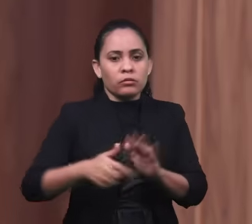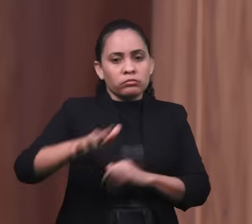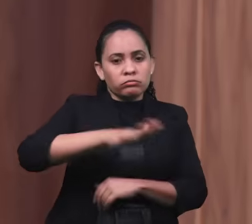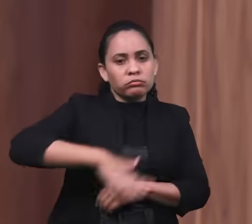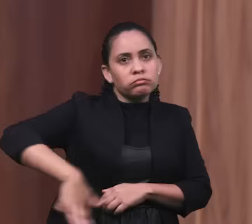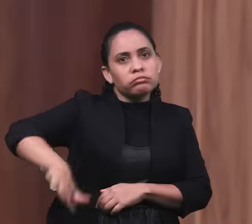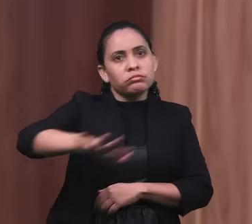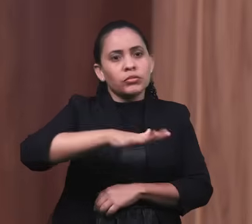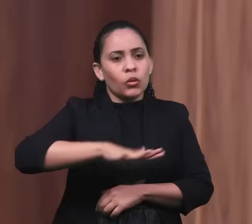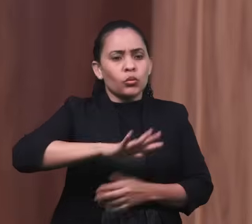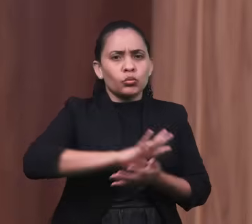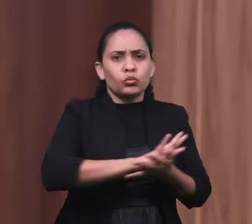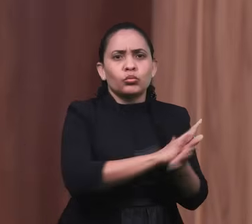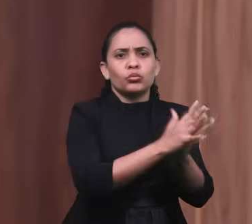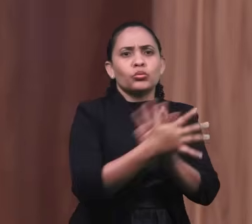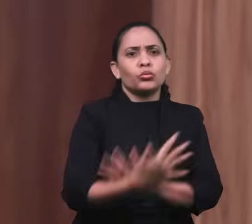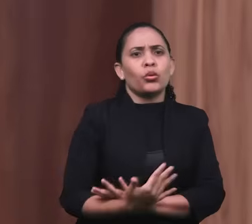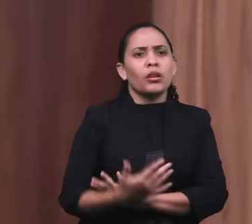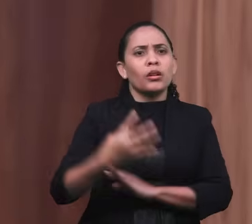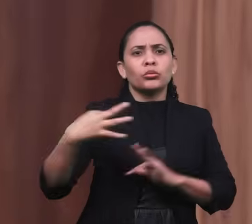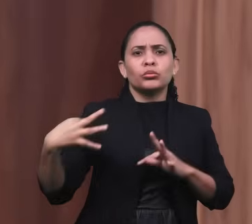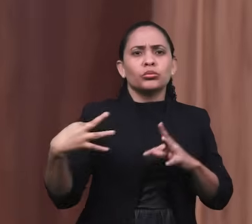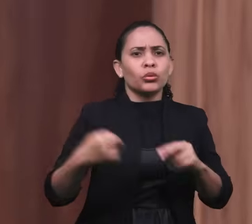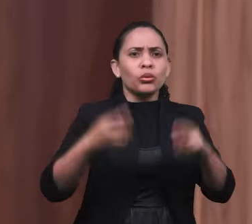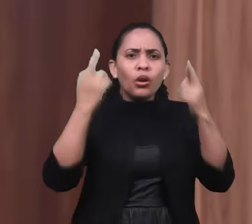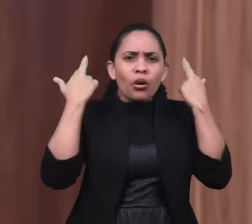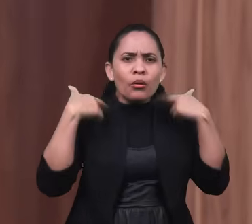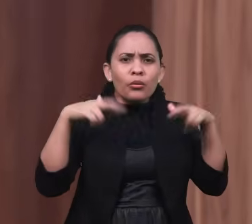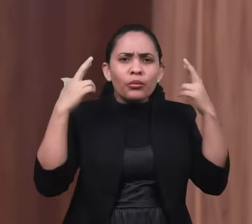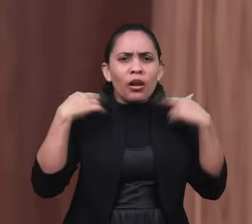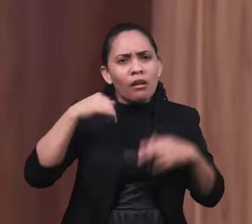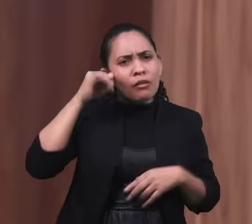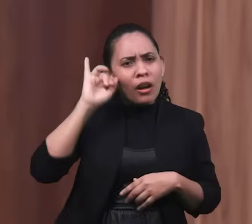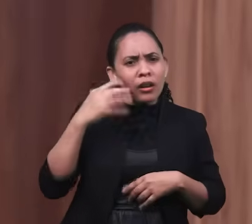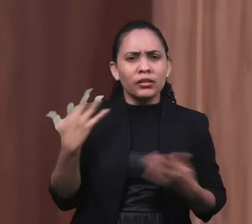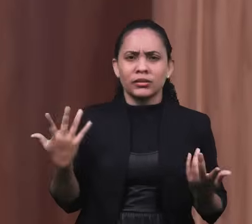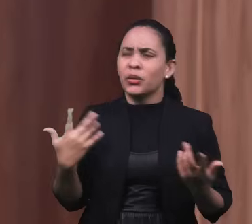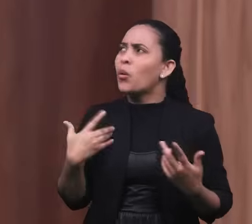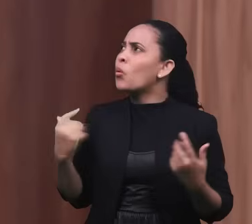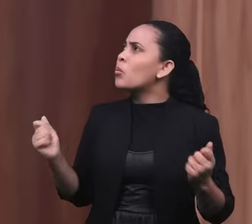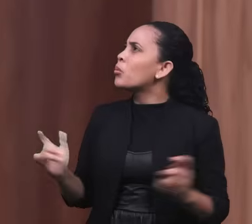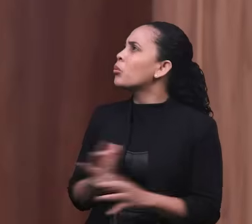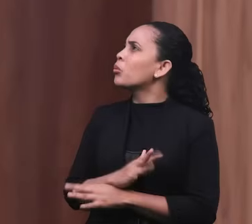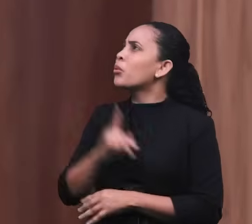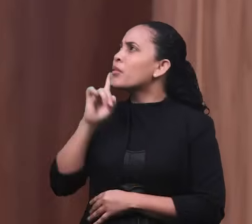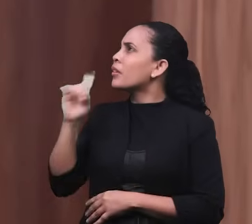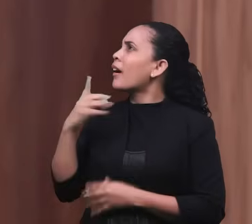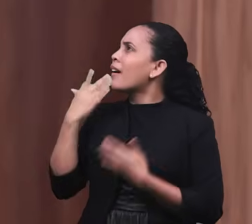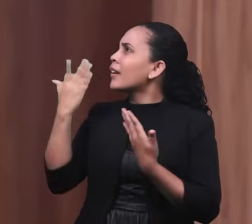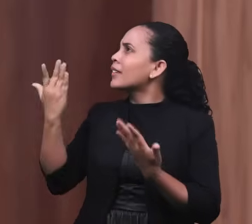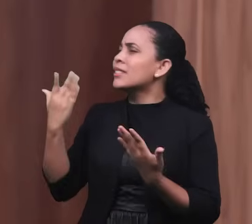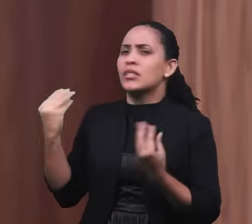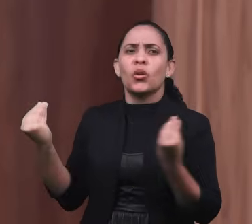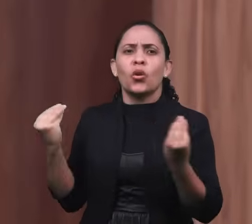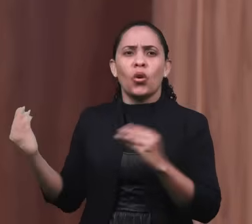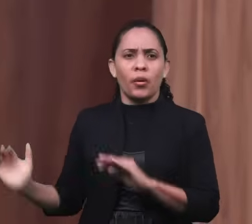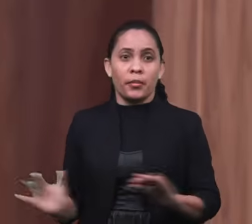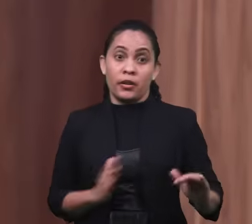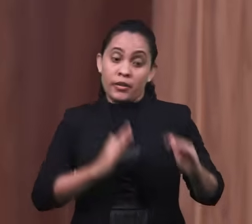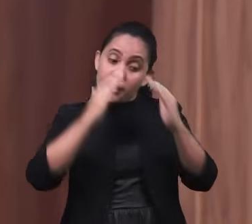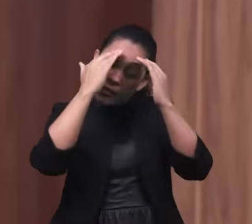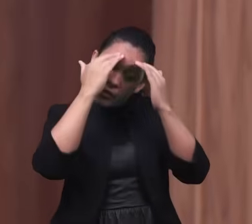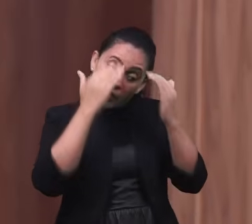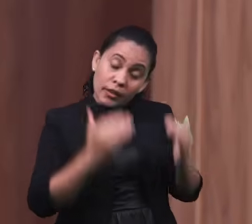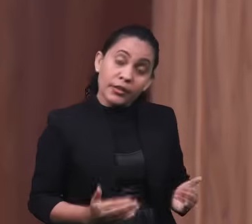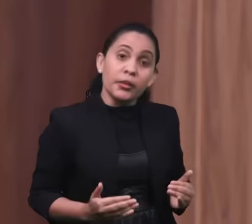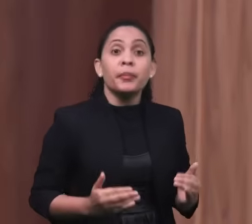e destruíam o alimento, não ficava ovelha, não ficava nada, então não tinha motivo para glorificação. Com isso, com a desobediência